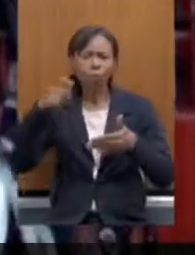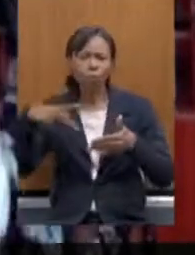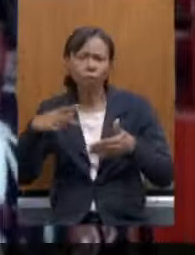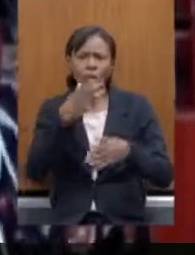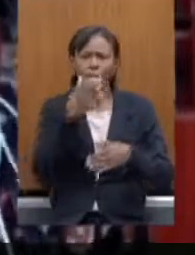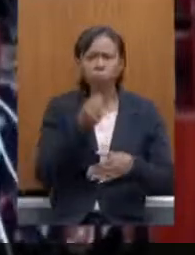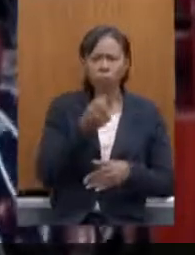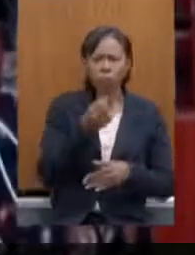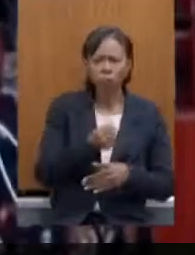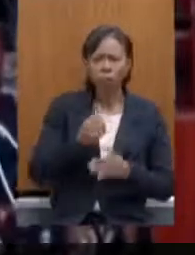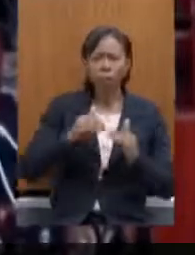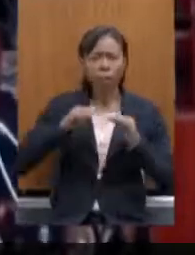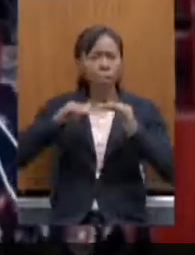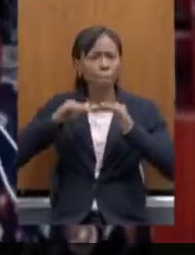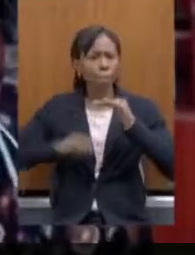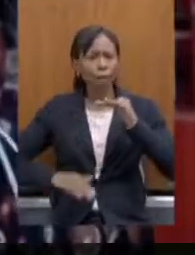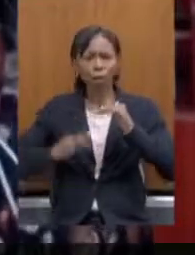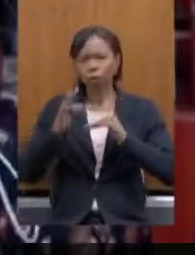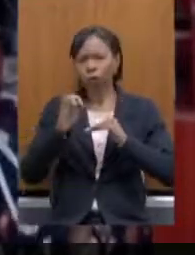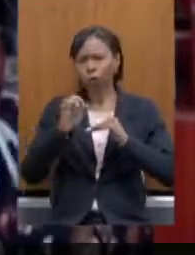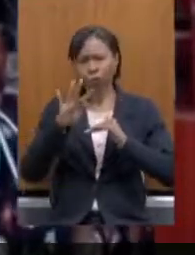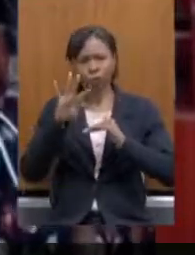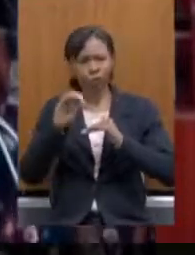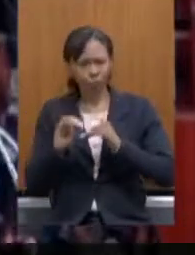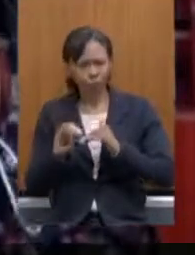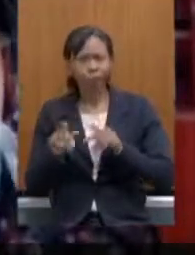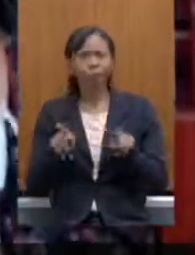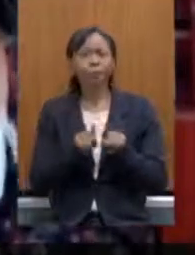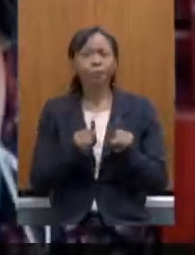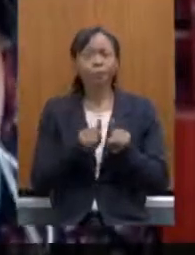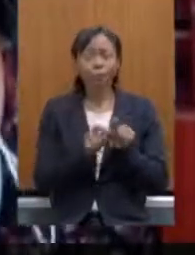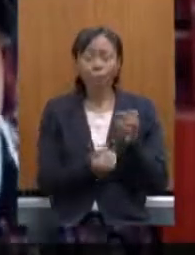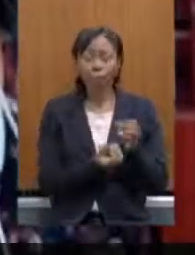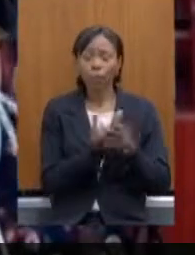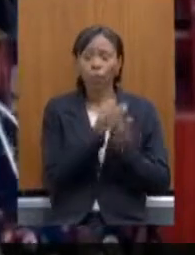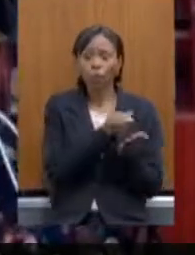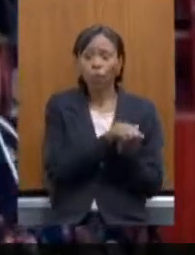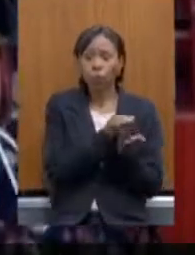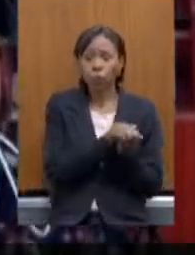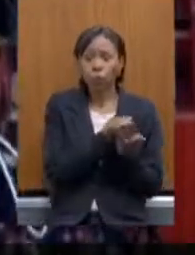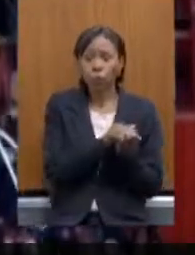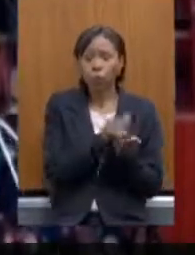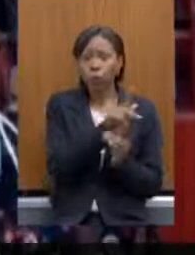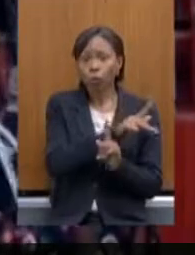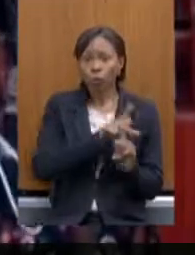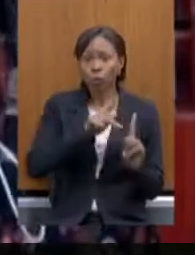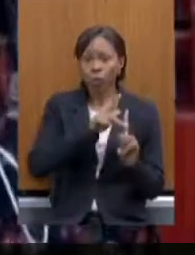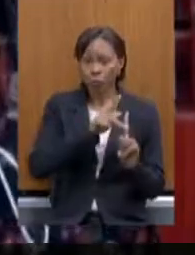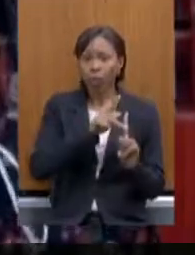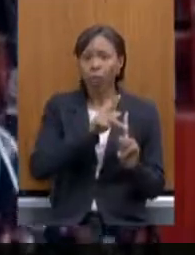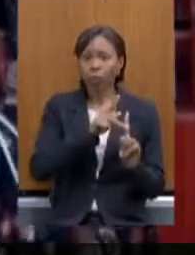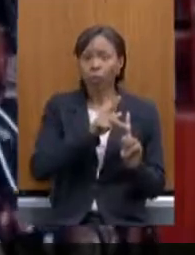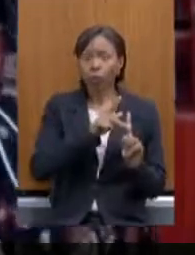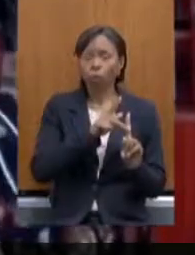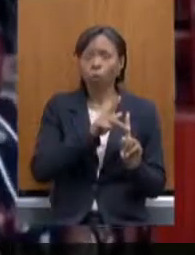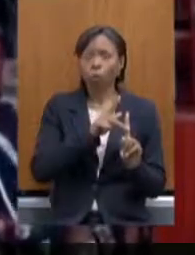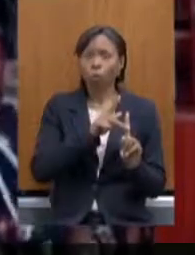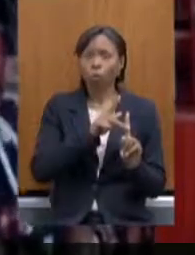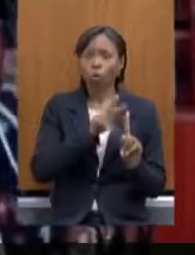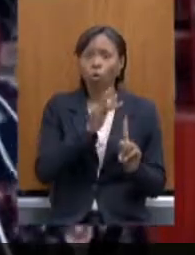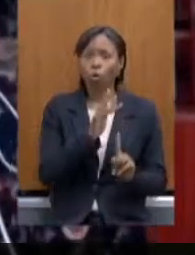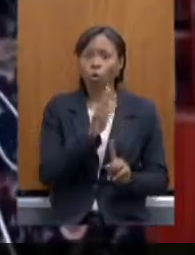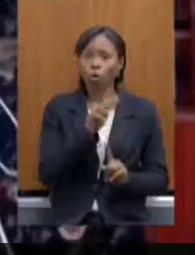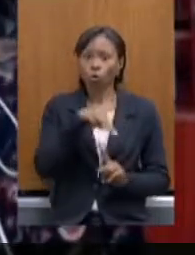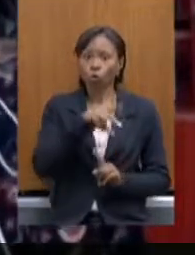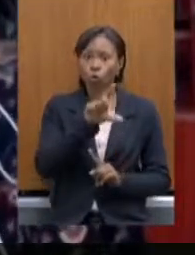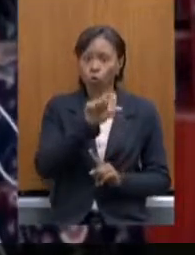ganham abaixo do feto também a criação de fundos de o seu fundo previdenciário que o